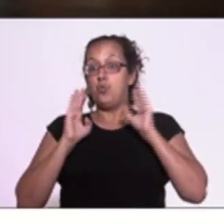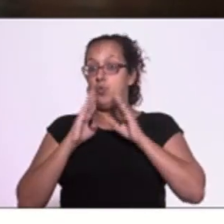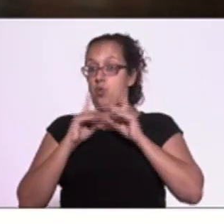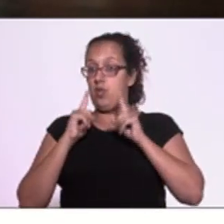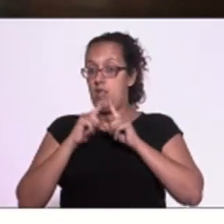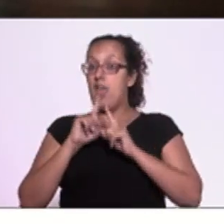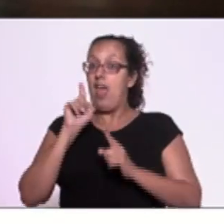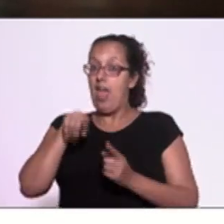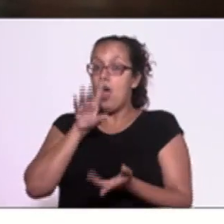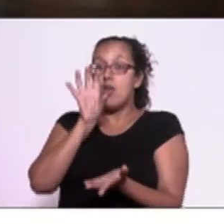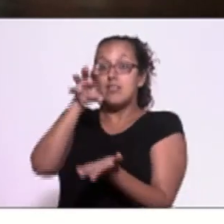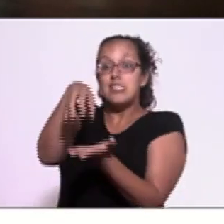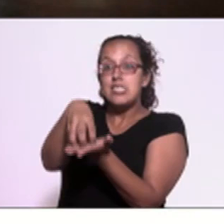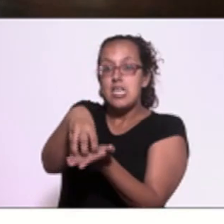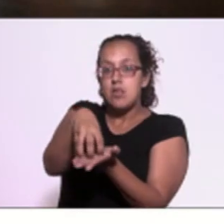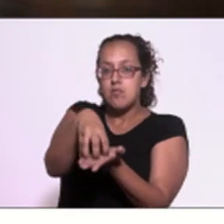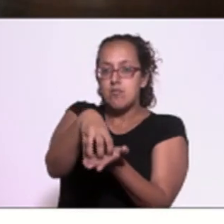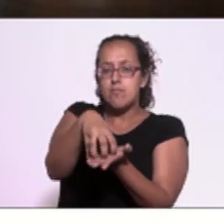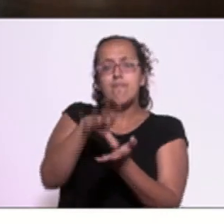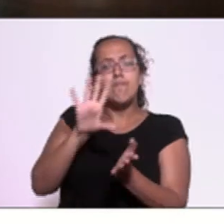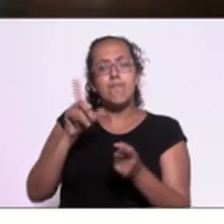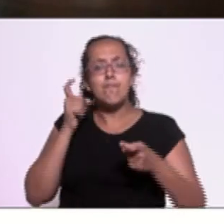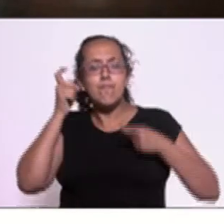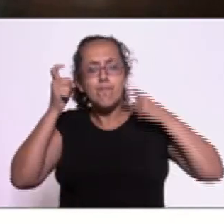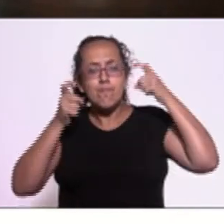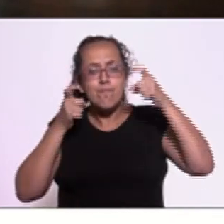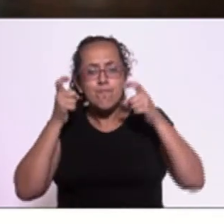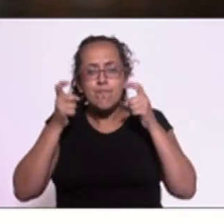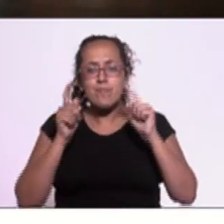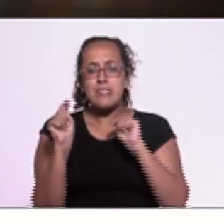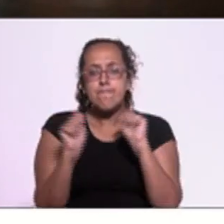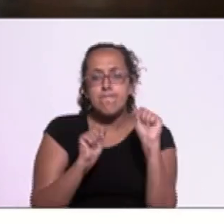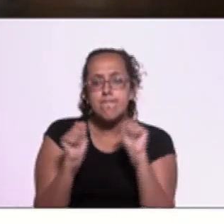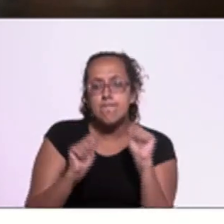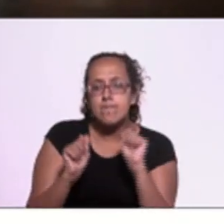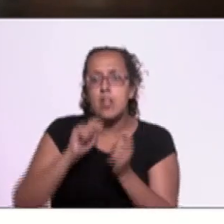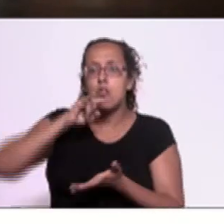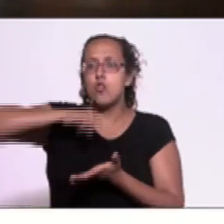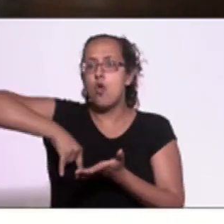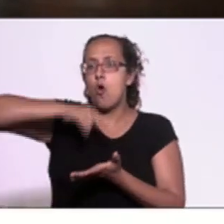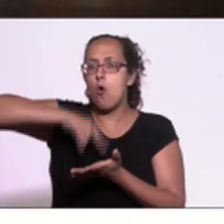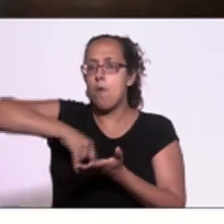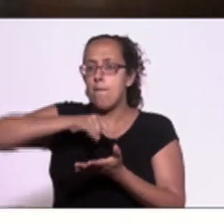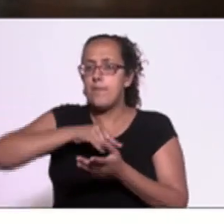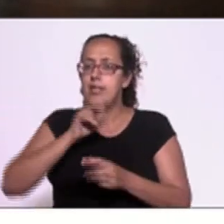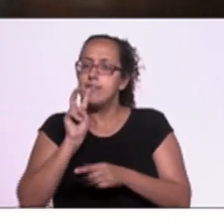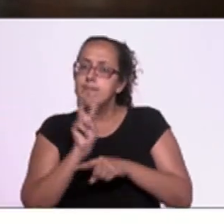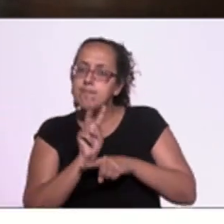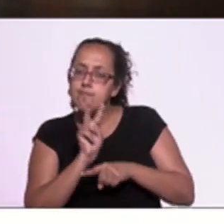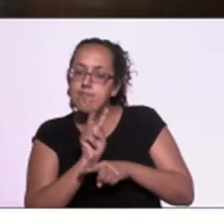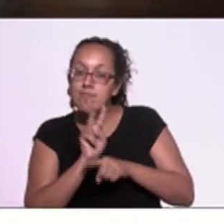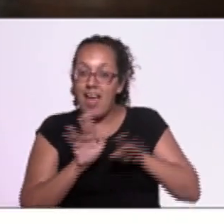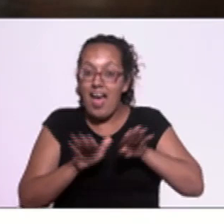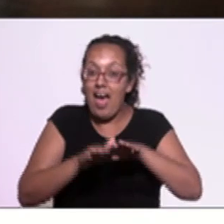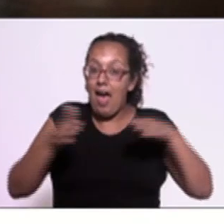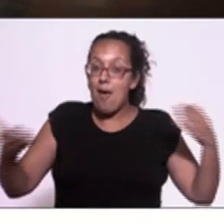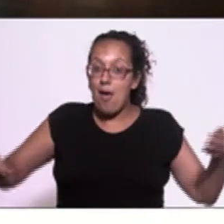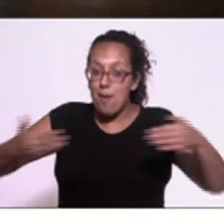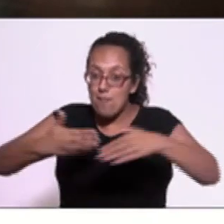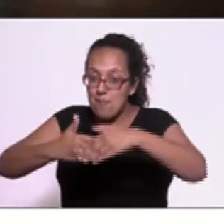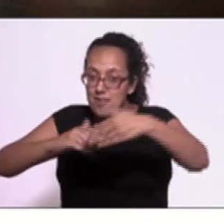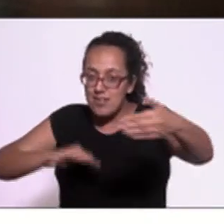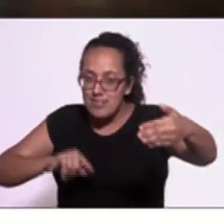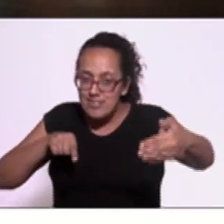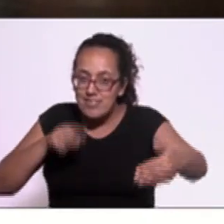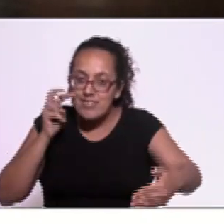essas instituições. Eles tiveram a preocupação de preservar essa documentação e nós localizamos na abertura de caixa uma